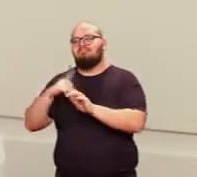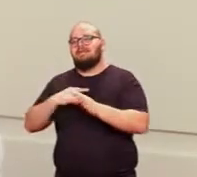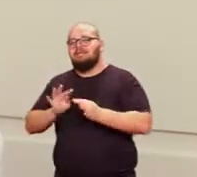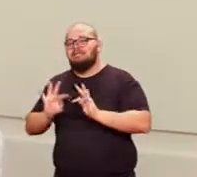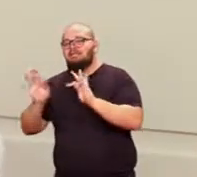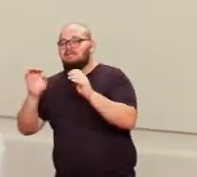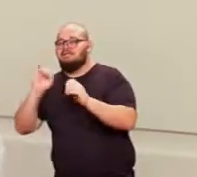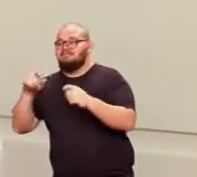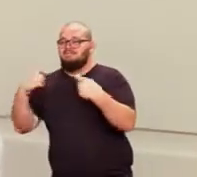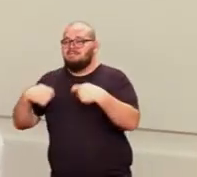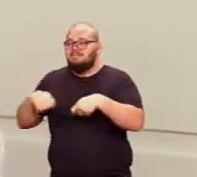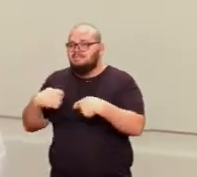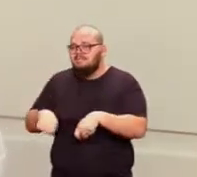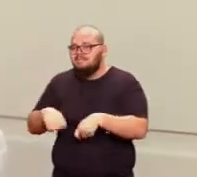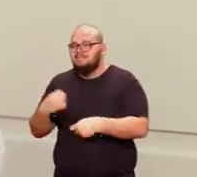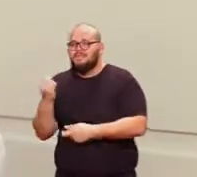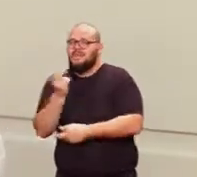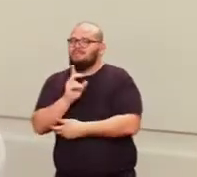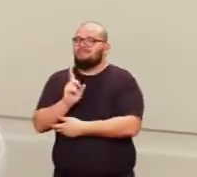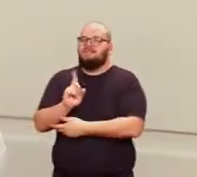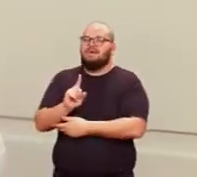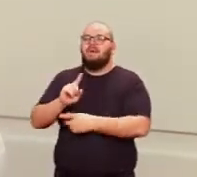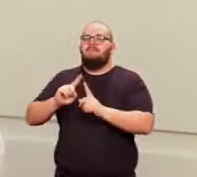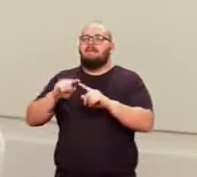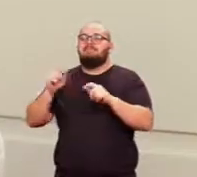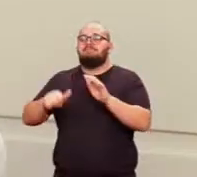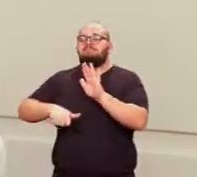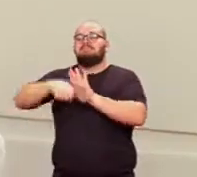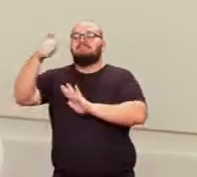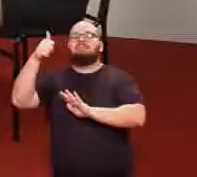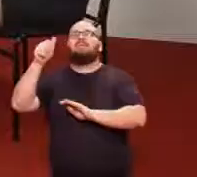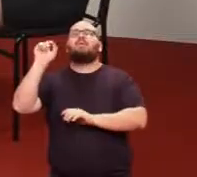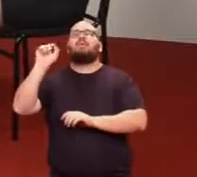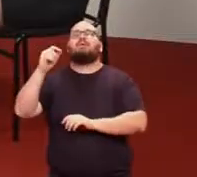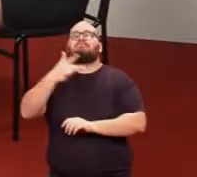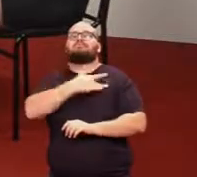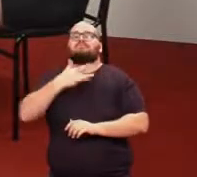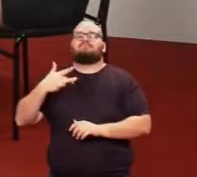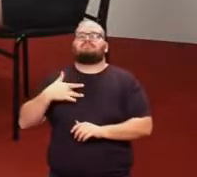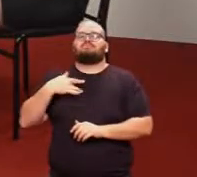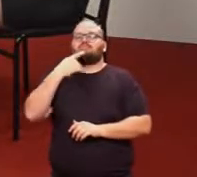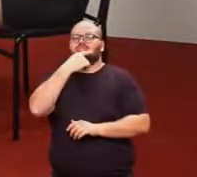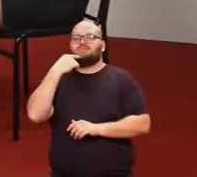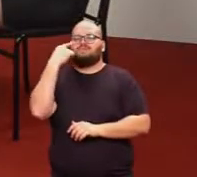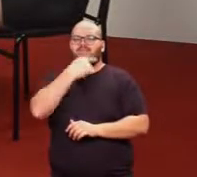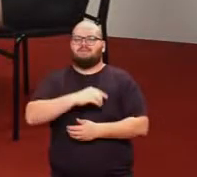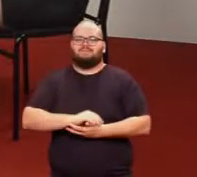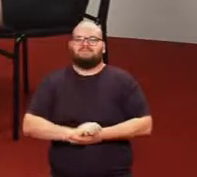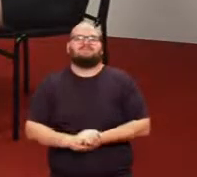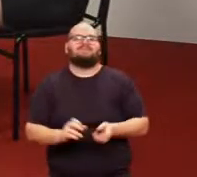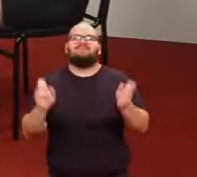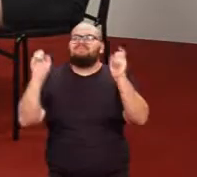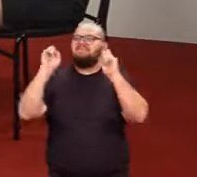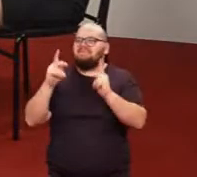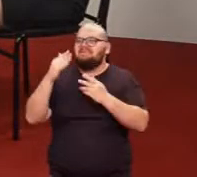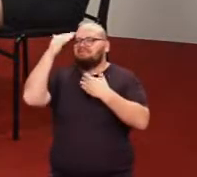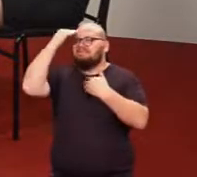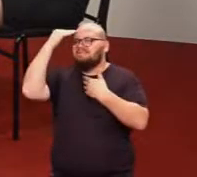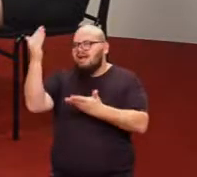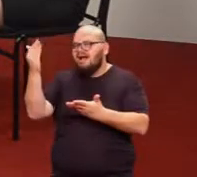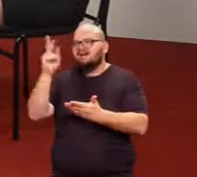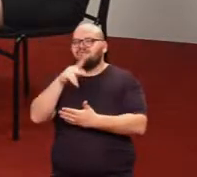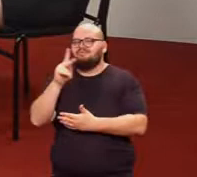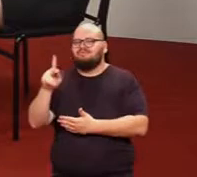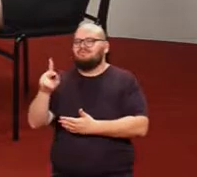um tratamento, se necessário, mas cuidar primeiro da saúde oral. Muito bem. Então, muito obrigado, professora Elke,